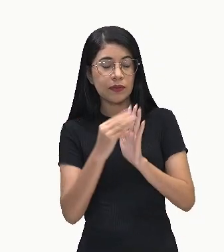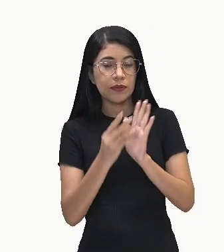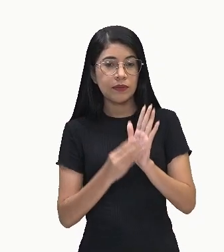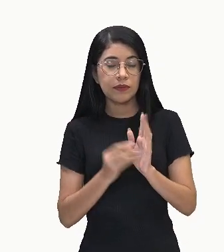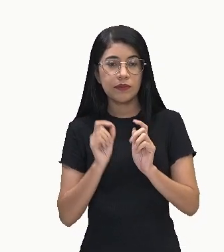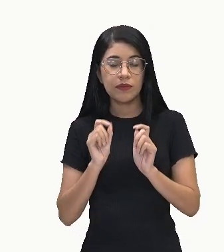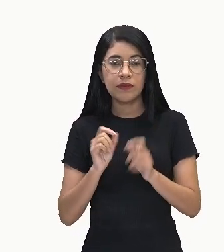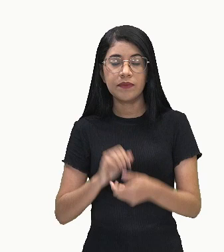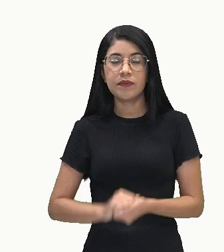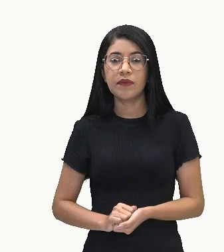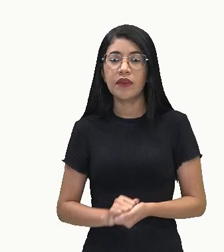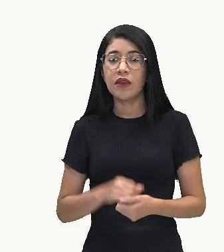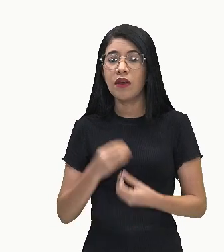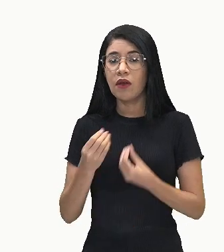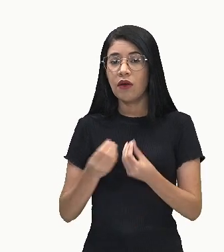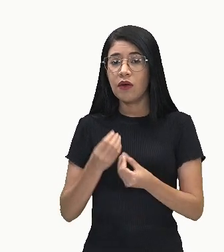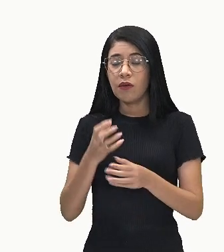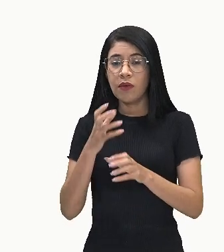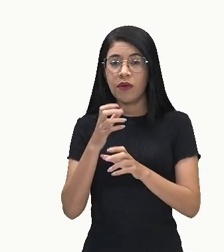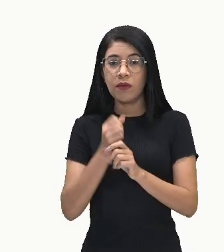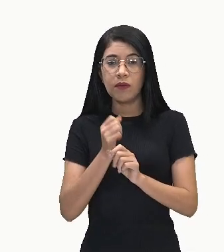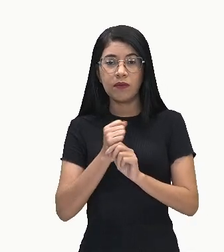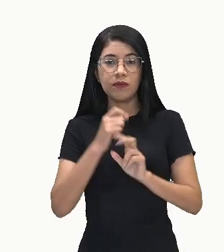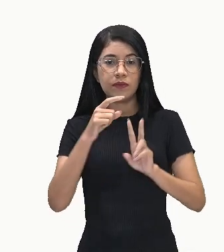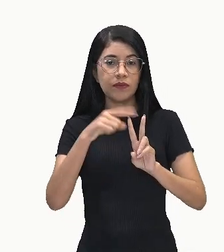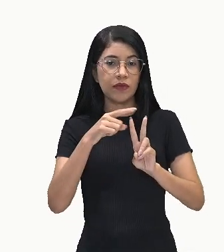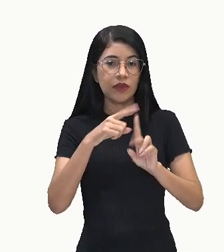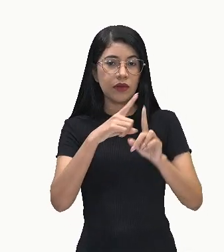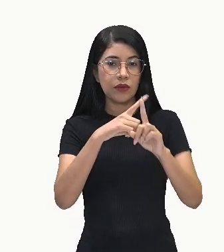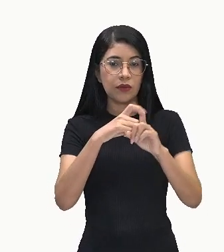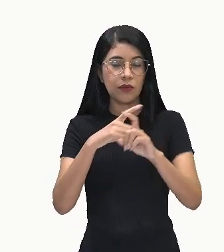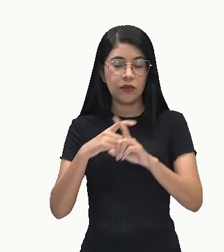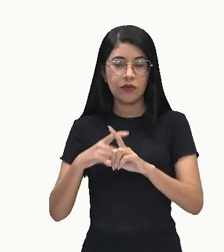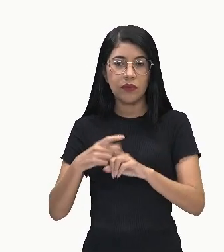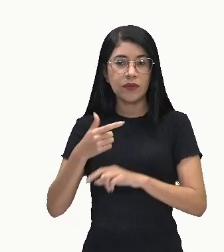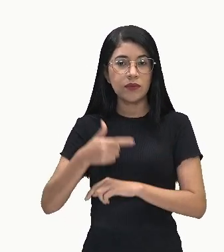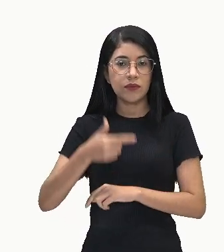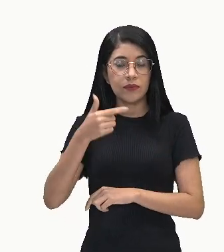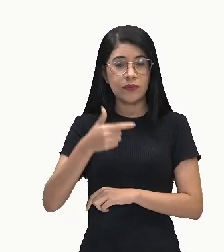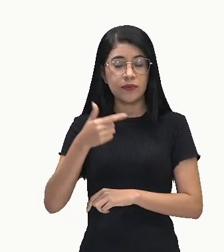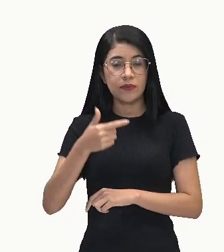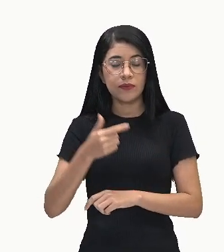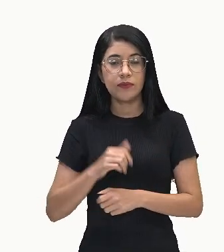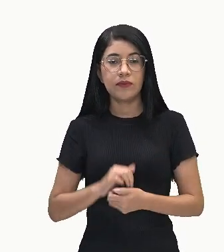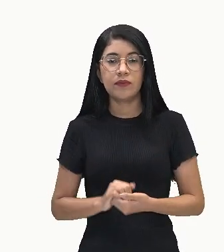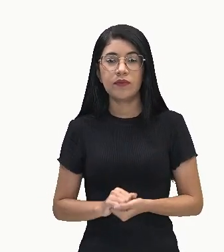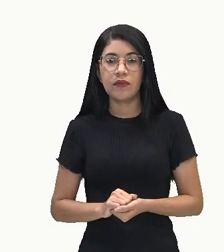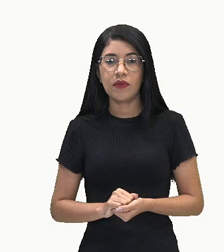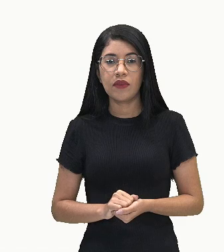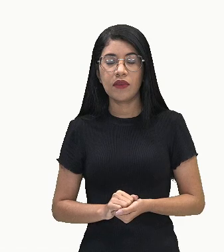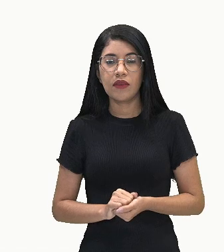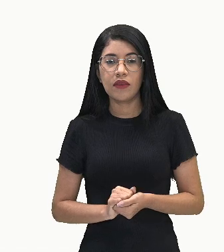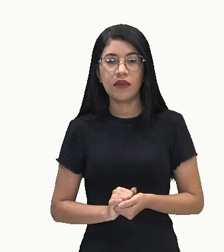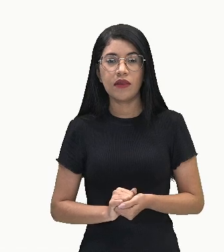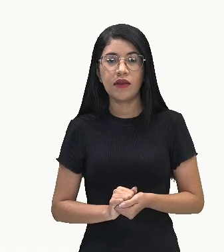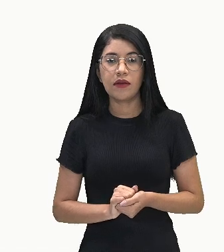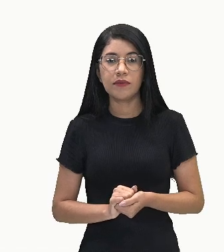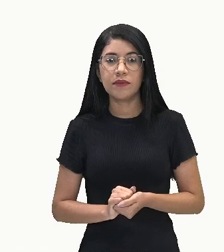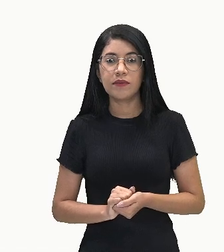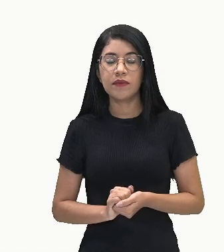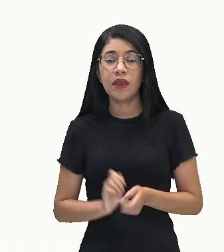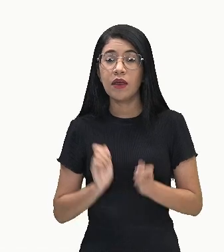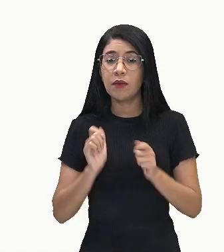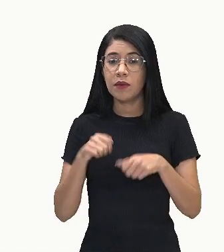Como calcular as raízes de um polinômio do segundo grau? Para calcularmos as raízes